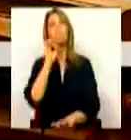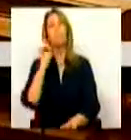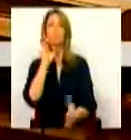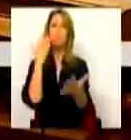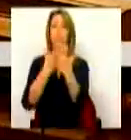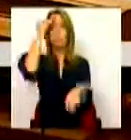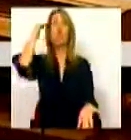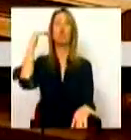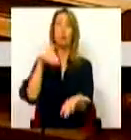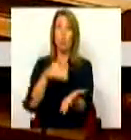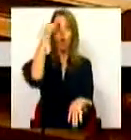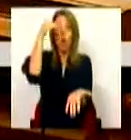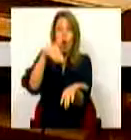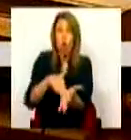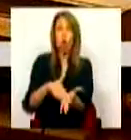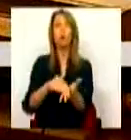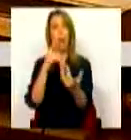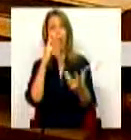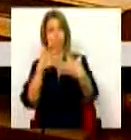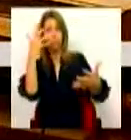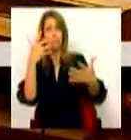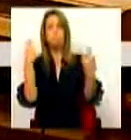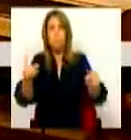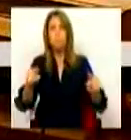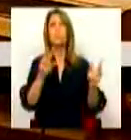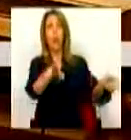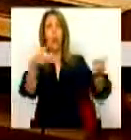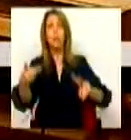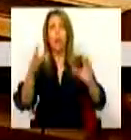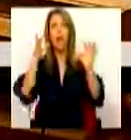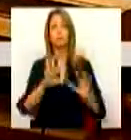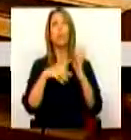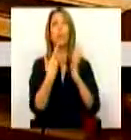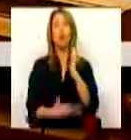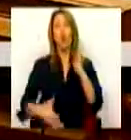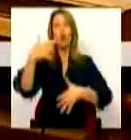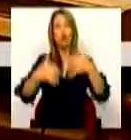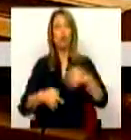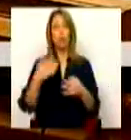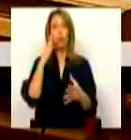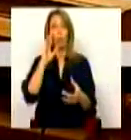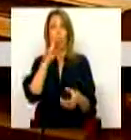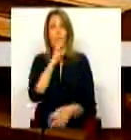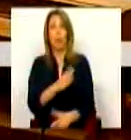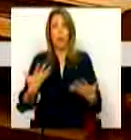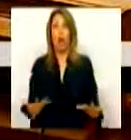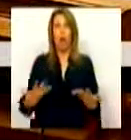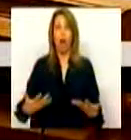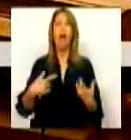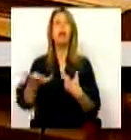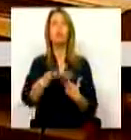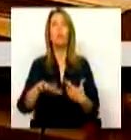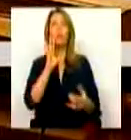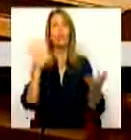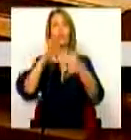produza um resultado, e um resultado palpável, que efetivamente altere o quadro jurídico vigente e melhore as situações, quer para os cidadãos,